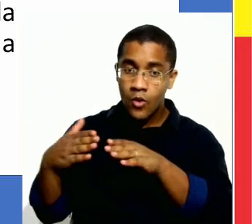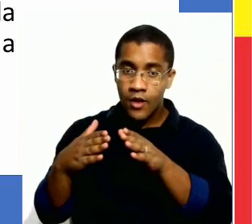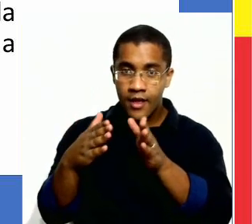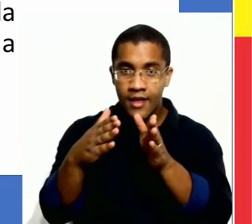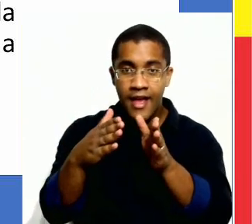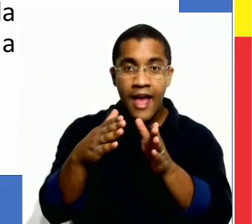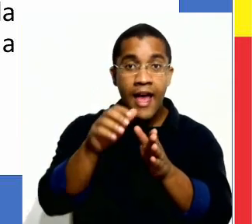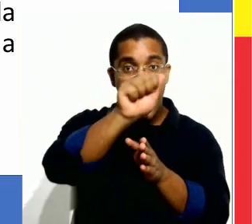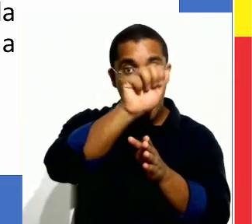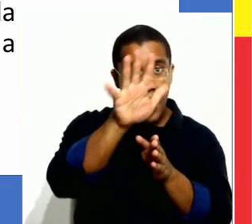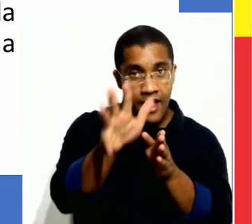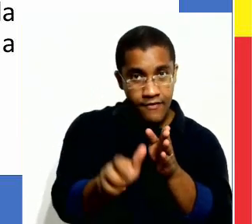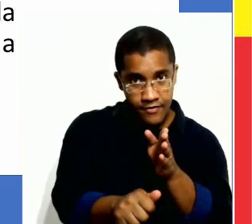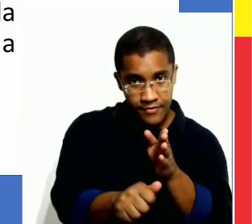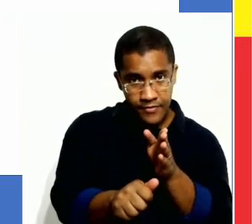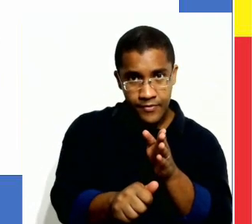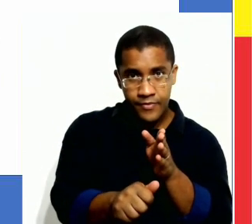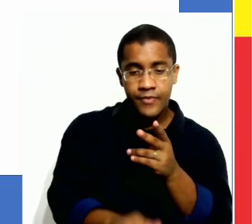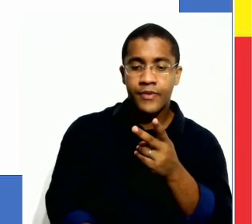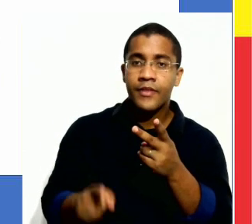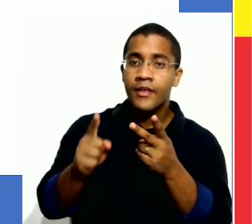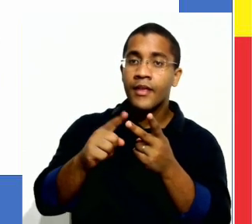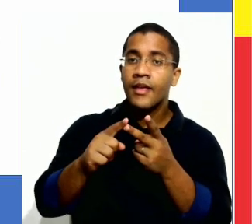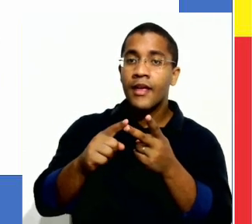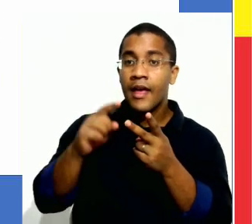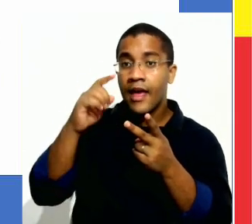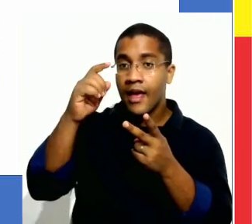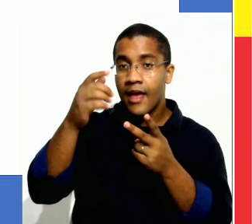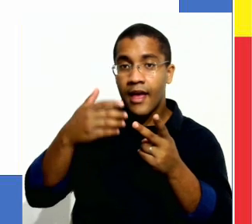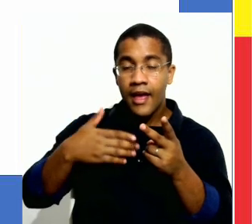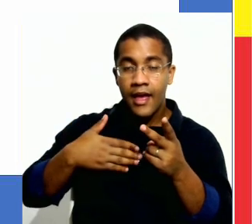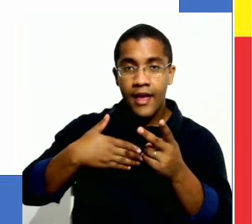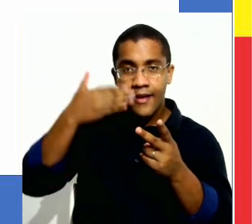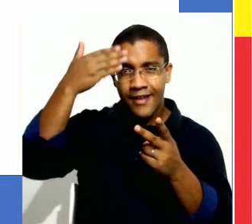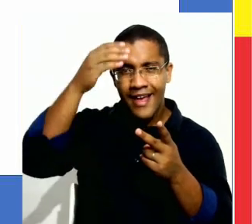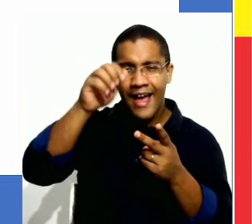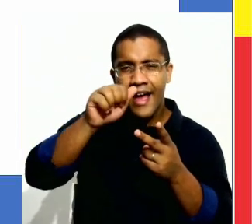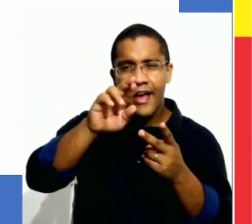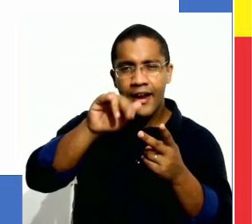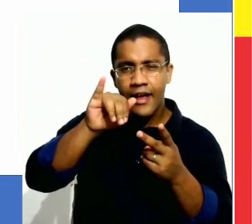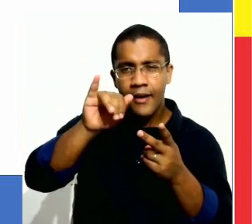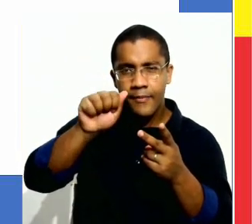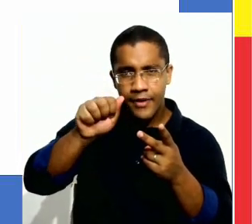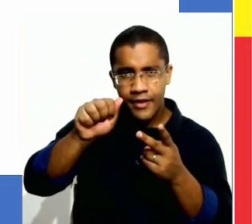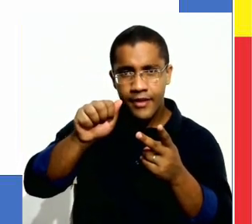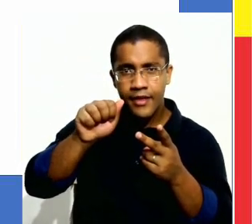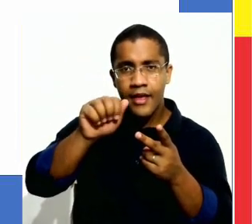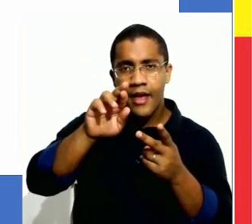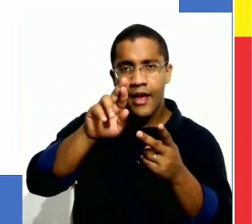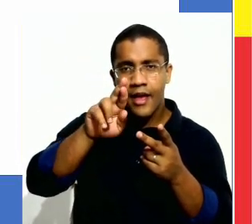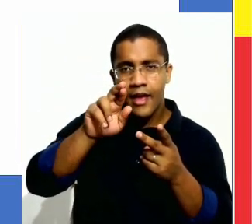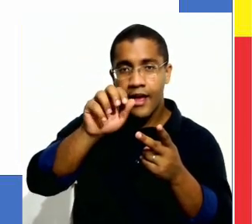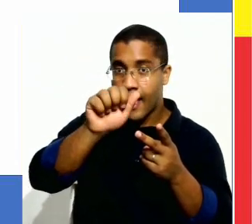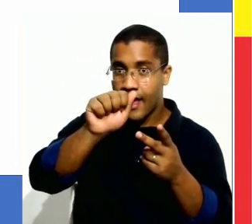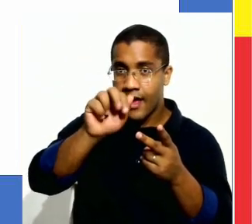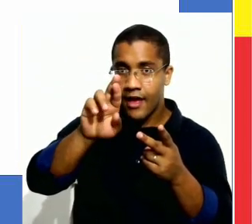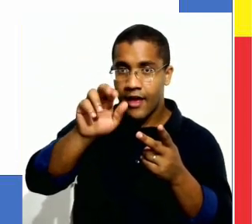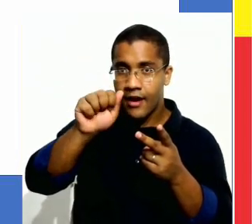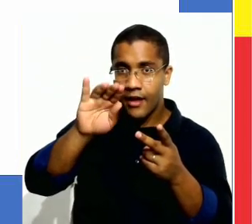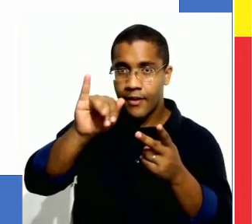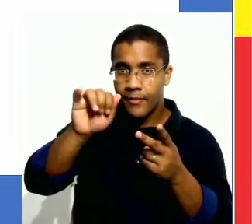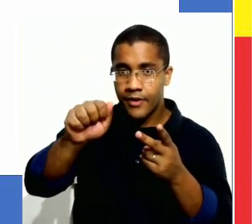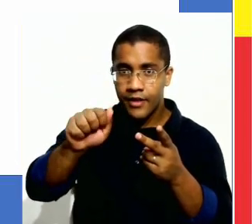Arábia e a Índia. Cabe destacar que a língua e a escrita